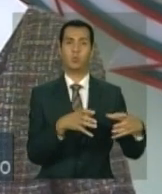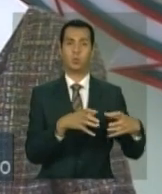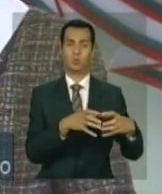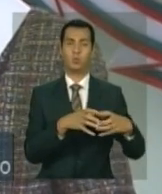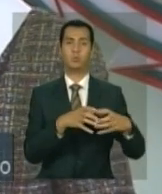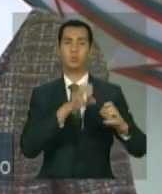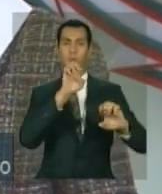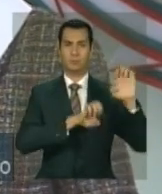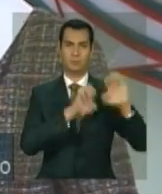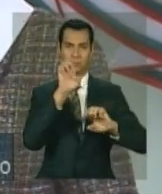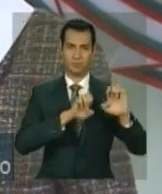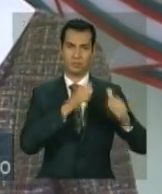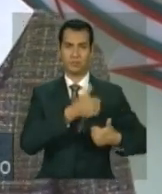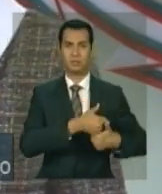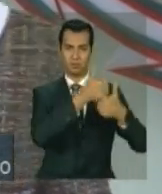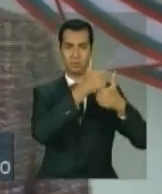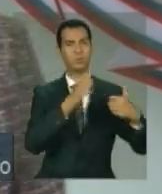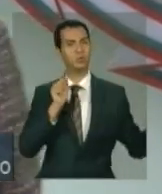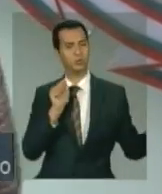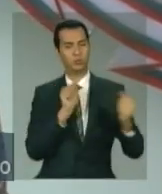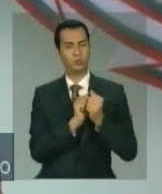que me acompanha nessa diagem.